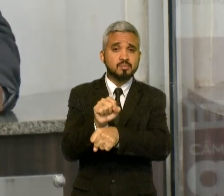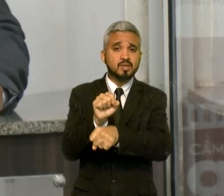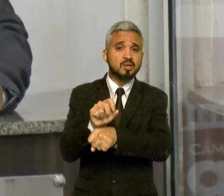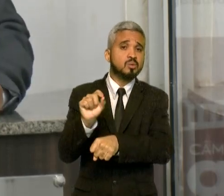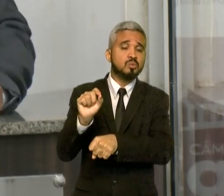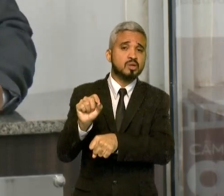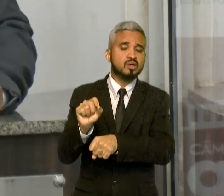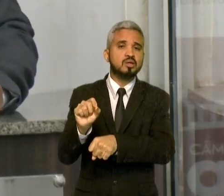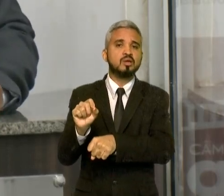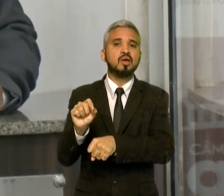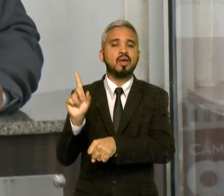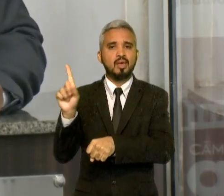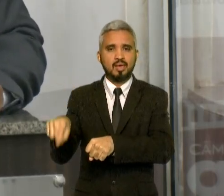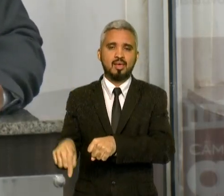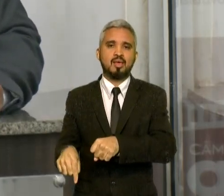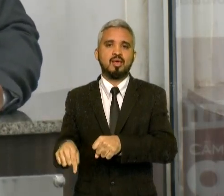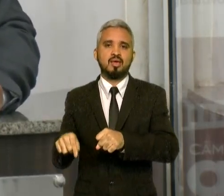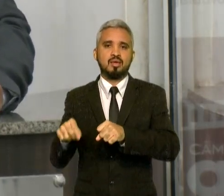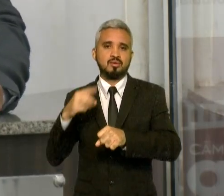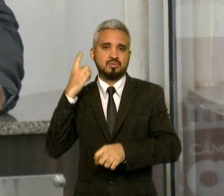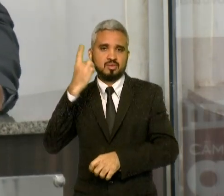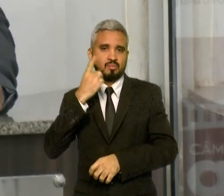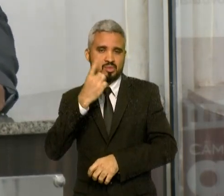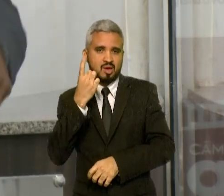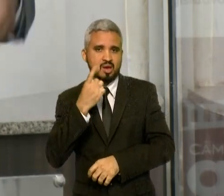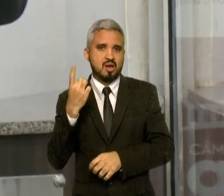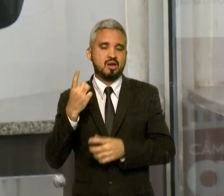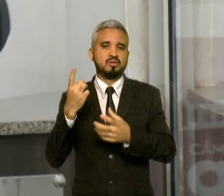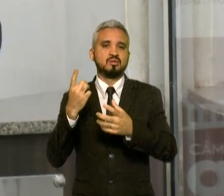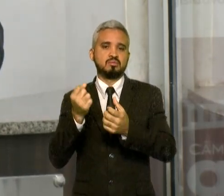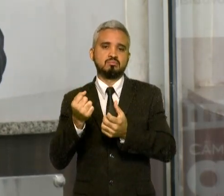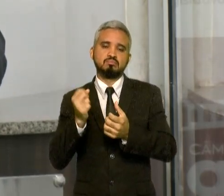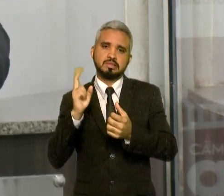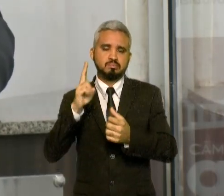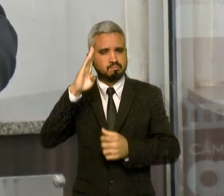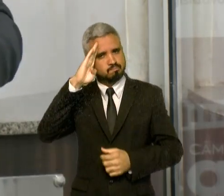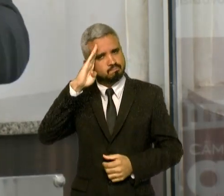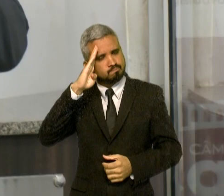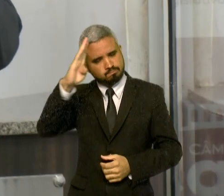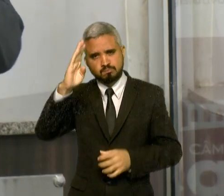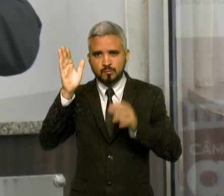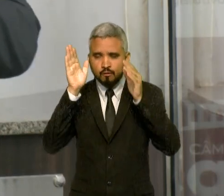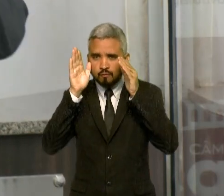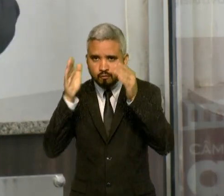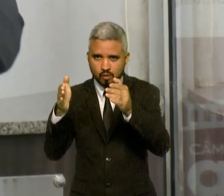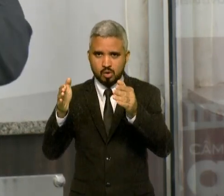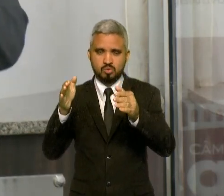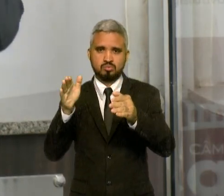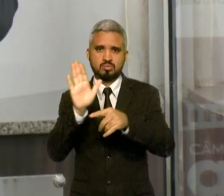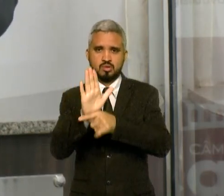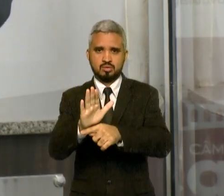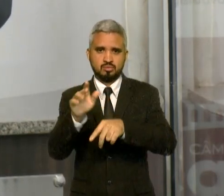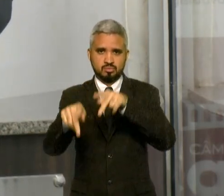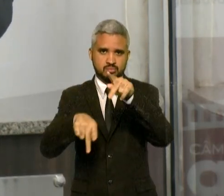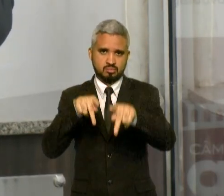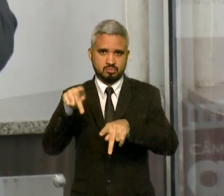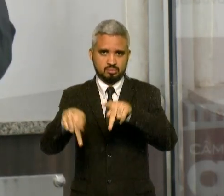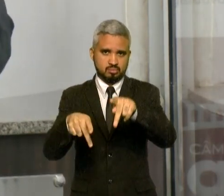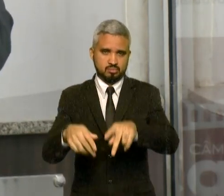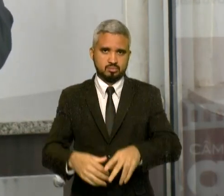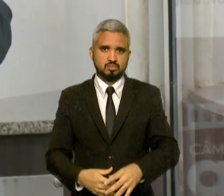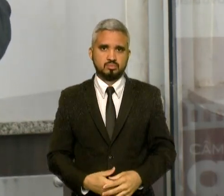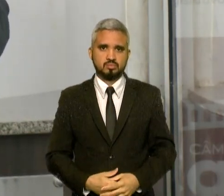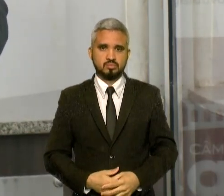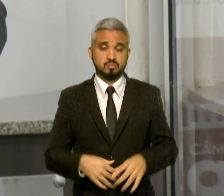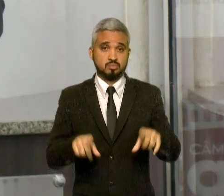prioridade. E é nesse sentimento de união que eu venho destacar também que o Maranhão também passa por uma fase